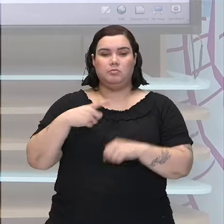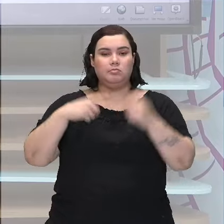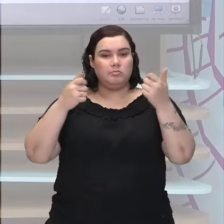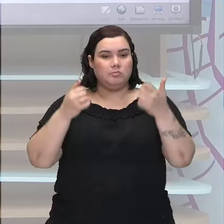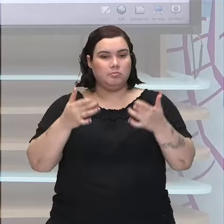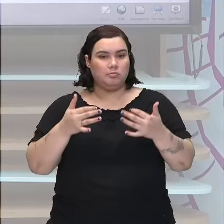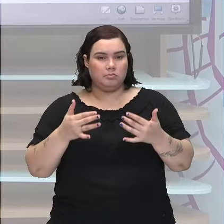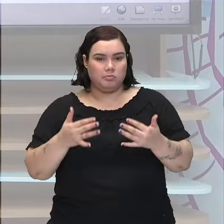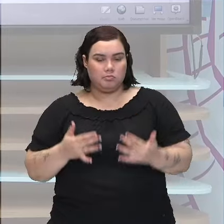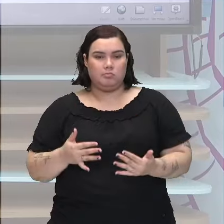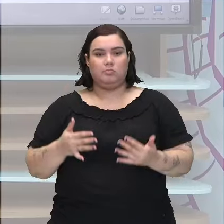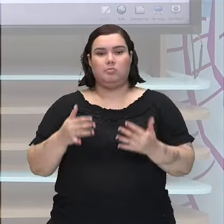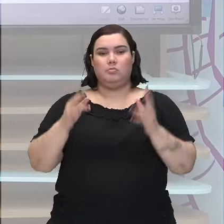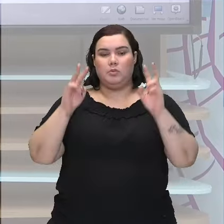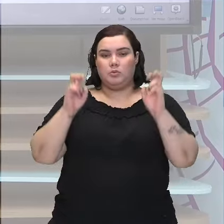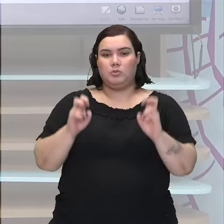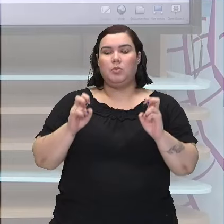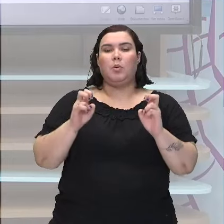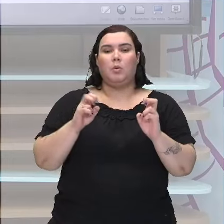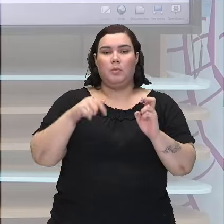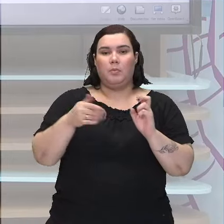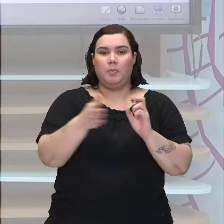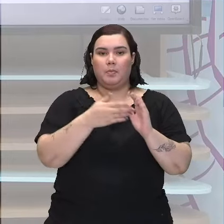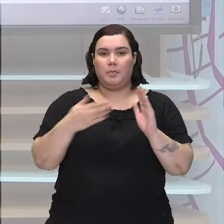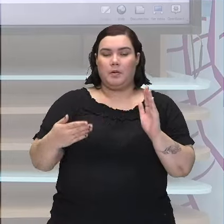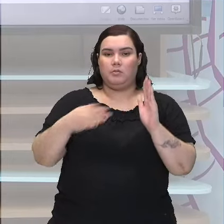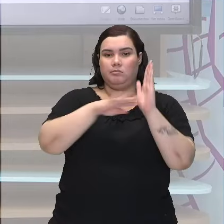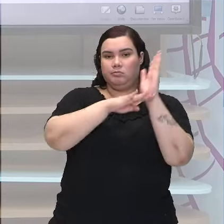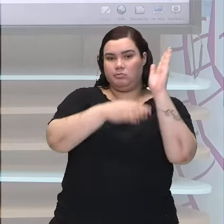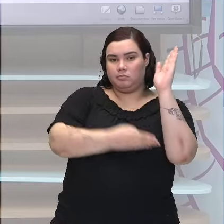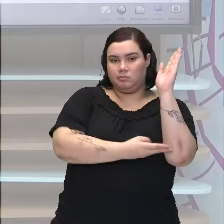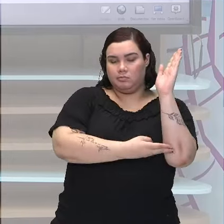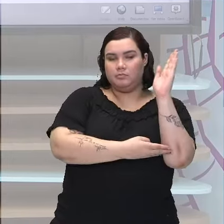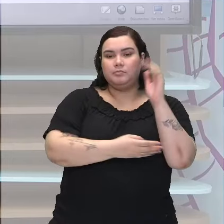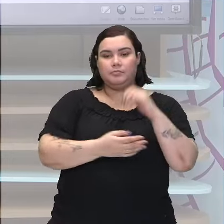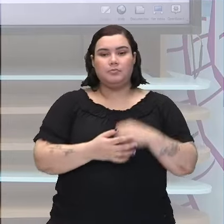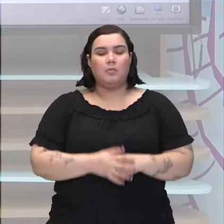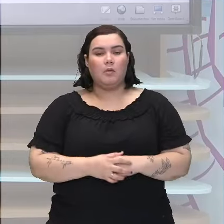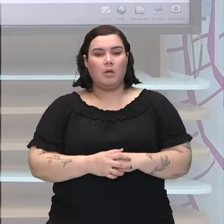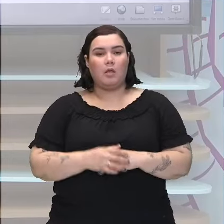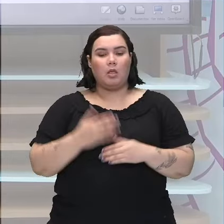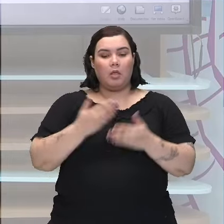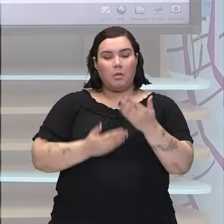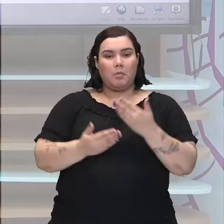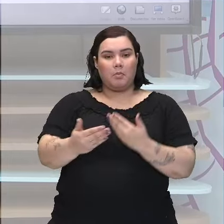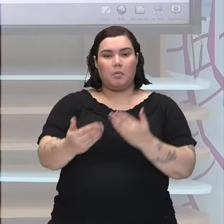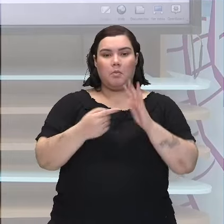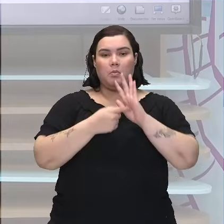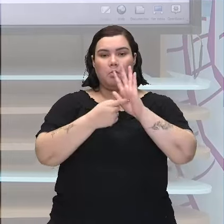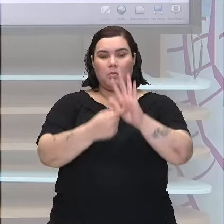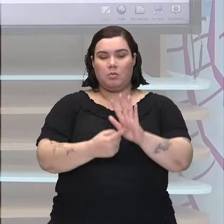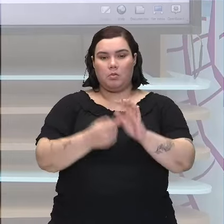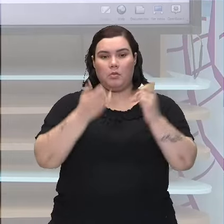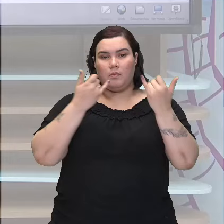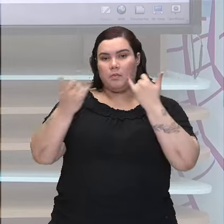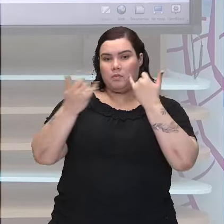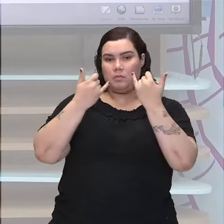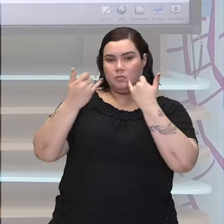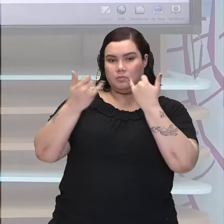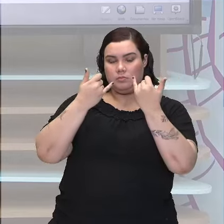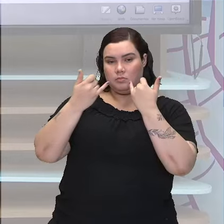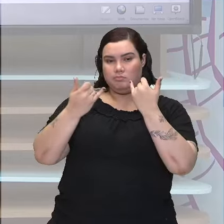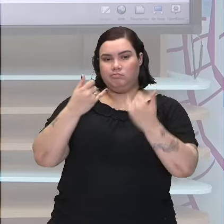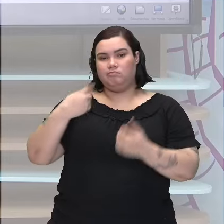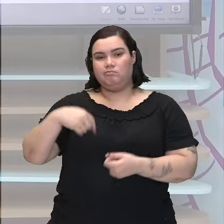explicar sobre o tambaqui, em seguida ele aponta as informações, como